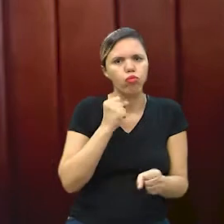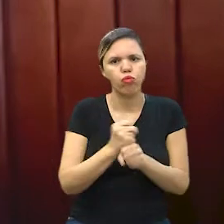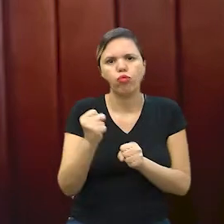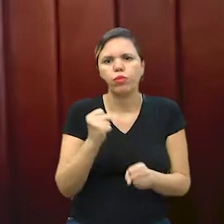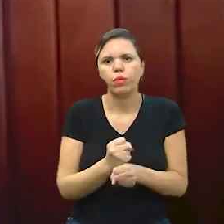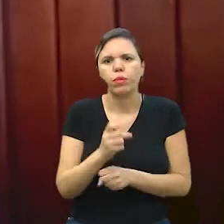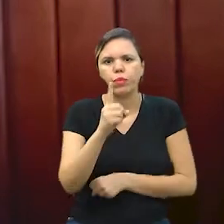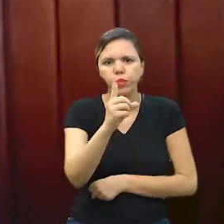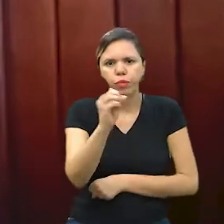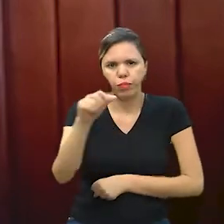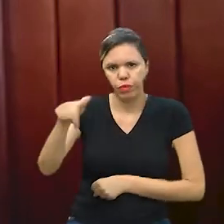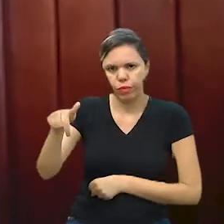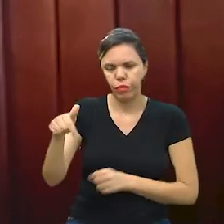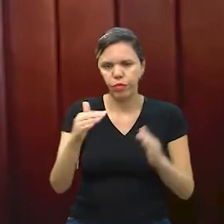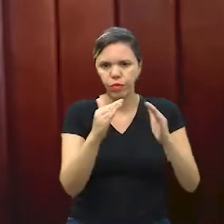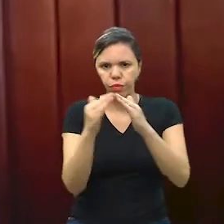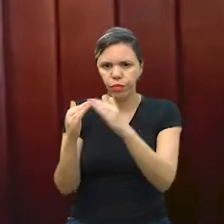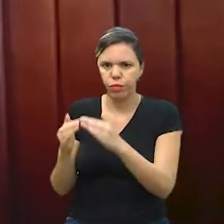para conseguir construir essas 107